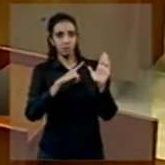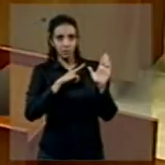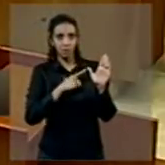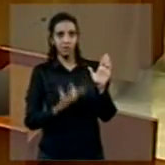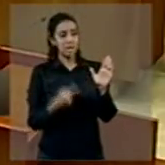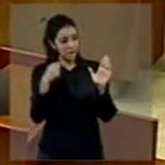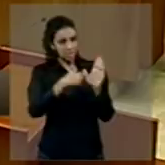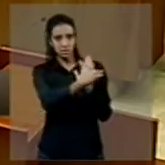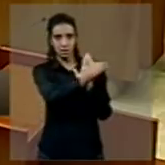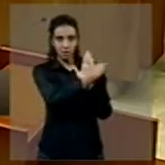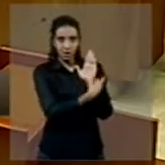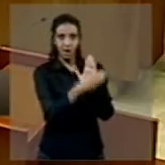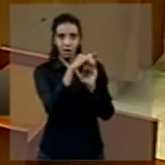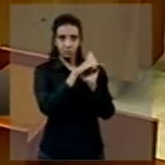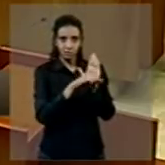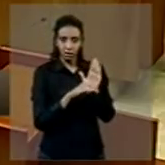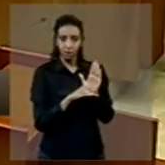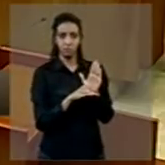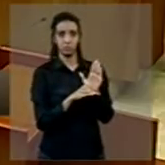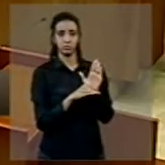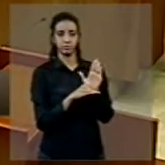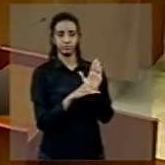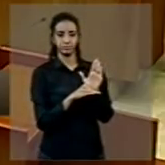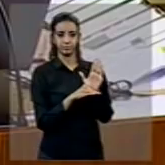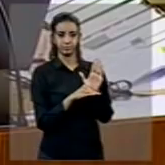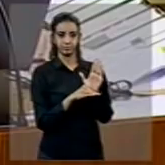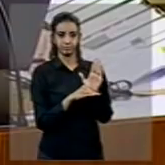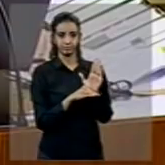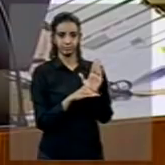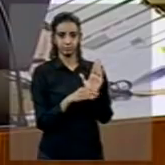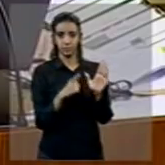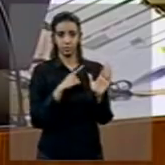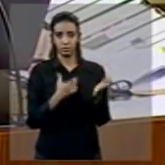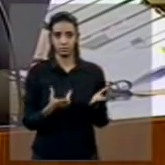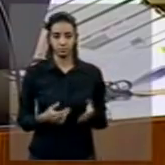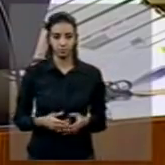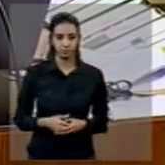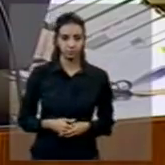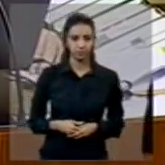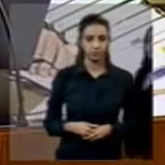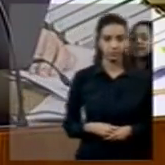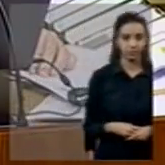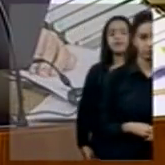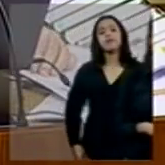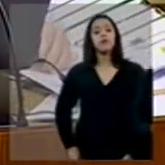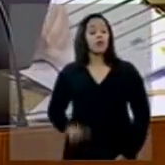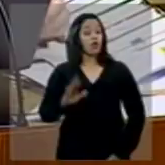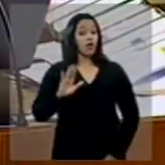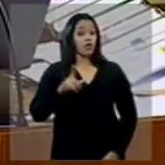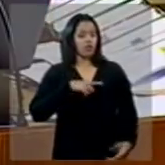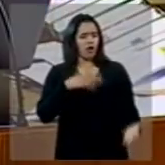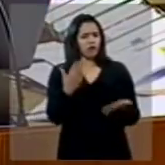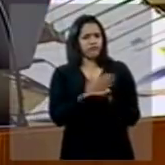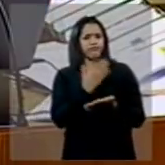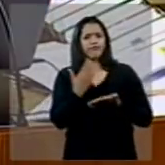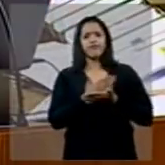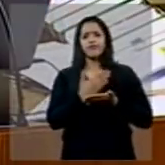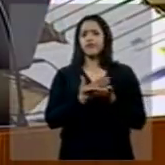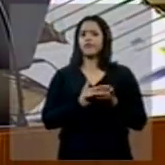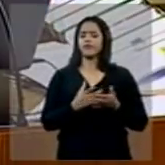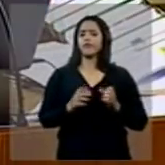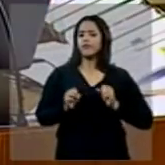esse caderno, eu direi isso quando chegar a minha vez de votar, esse caderno pode